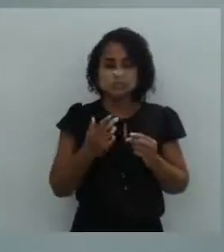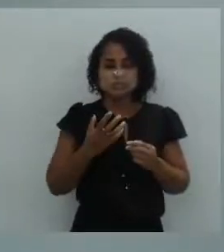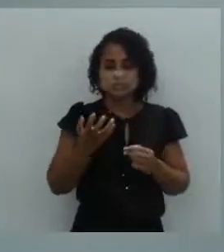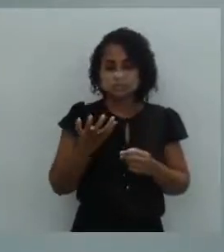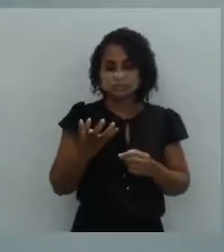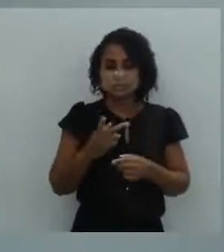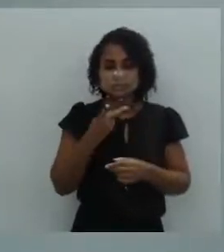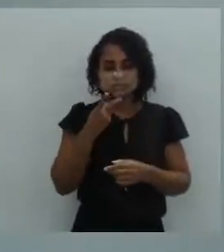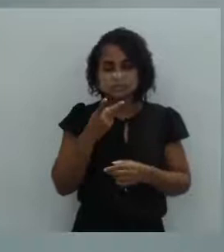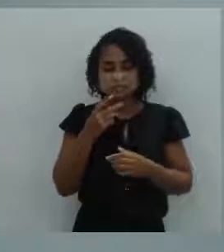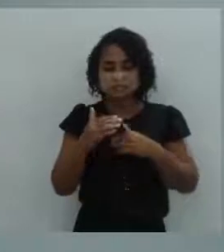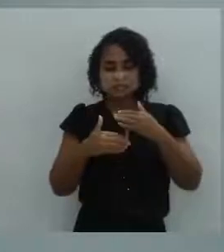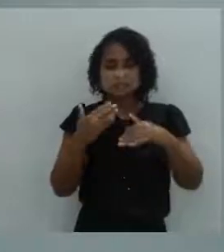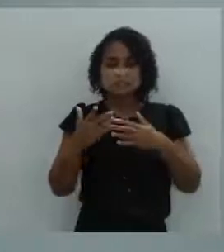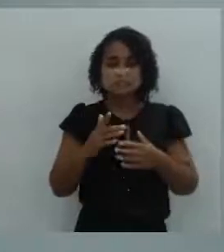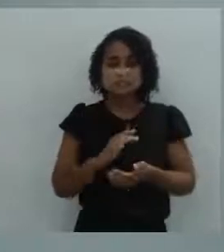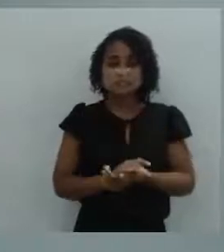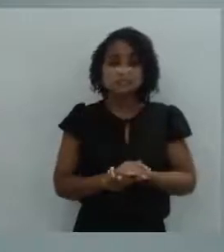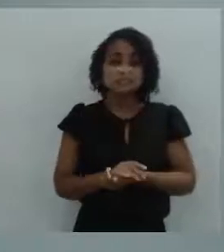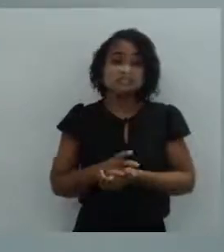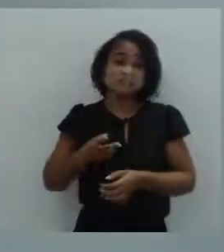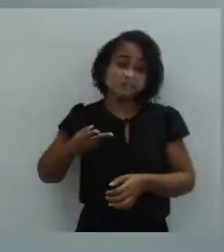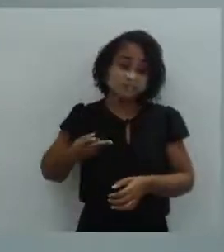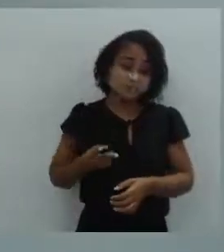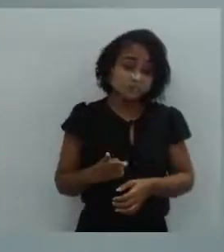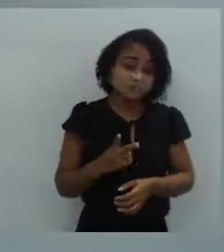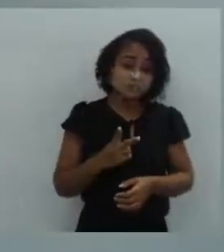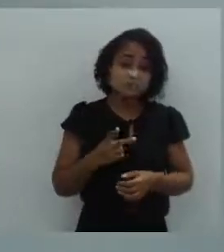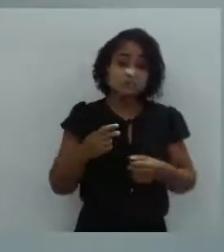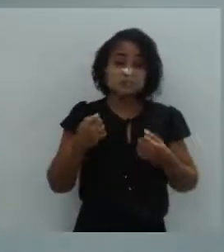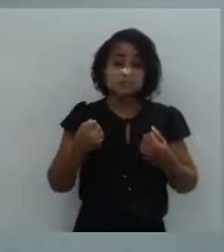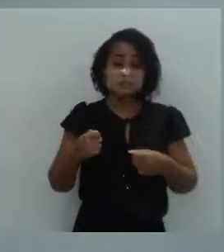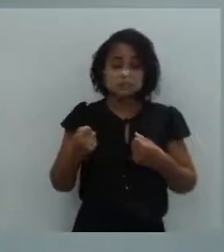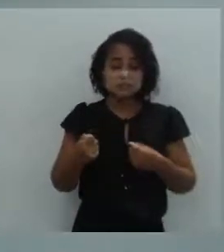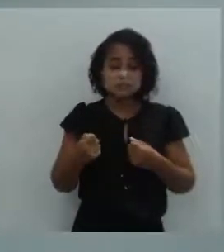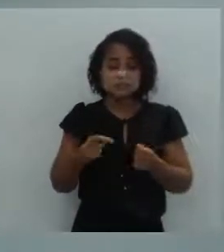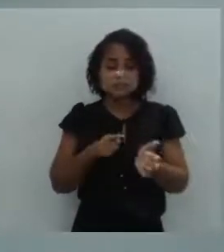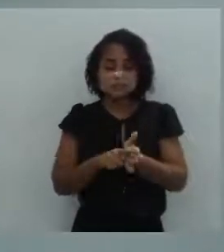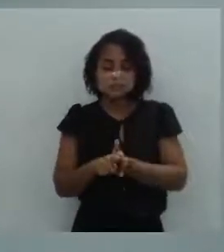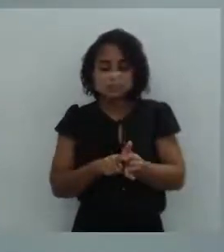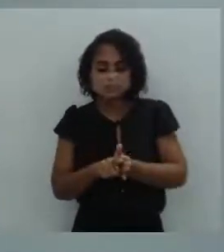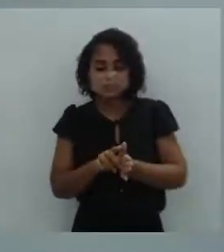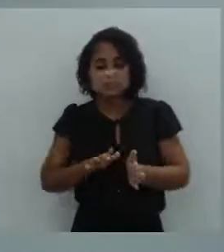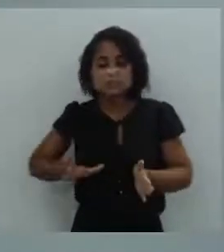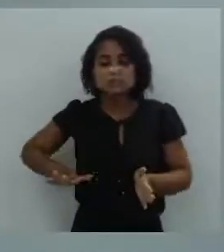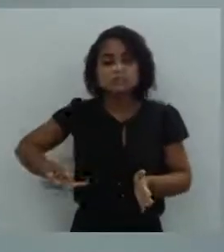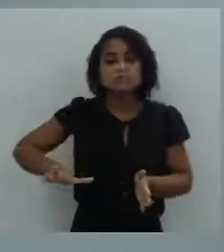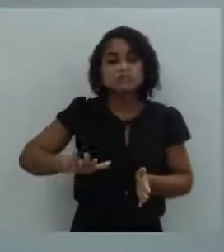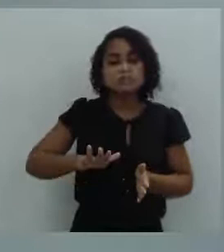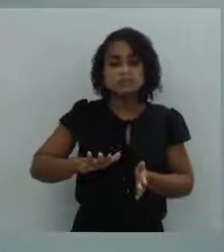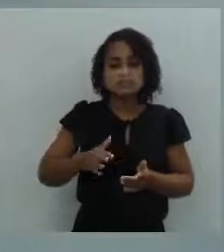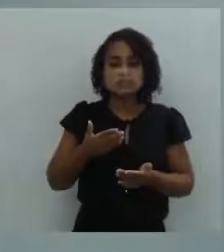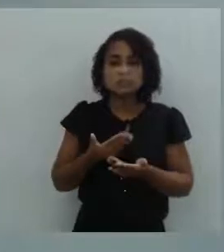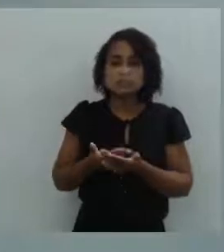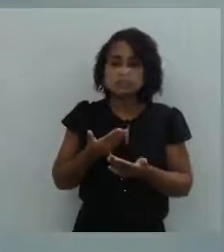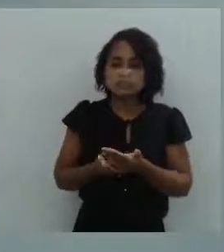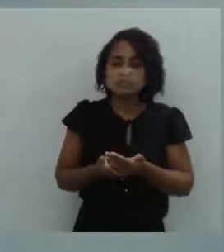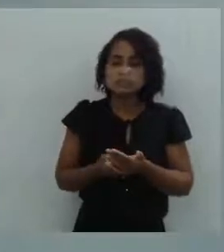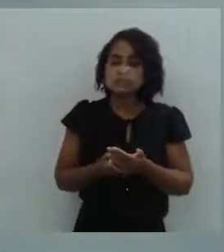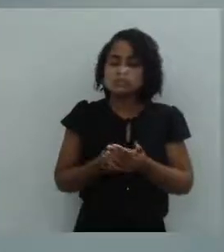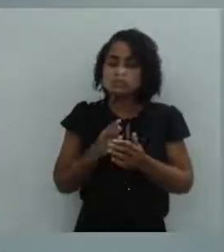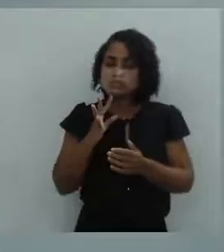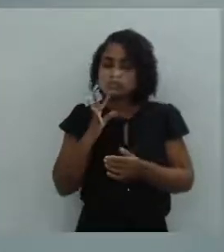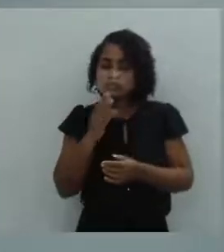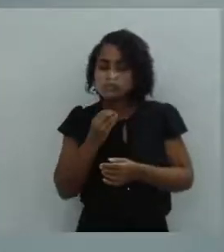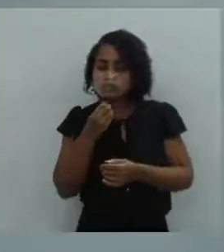estou construindo? Lembrem-se sempre, tem que fazer a pesquisa de campo para justificar aquilo que você está reivindicando e